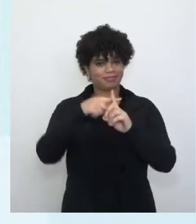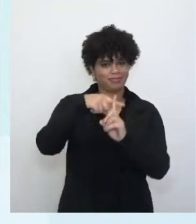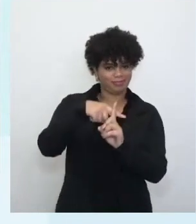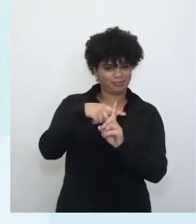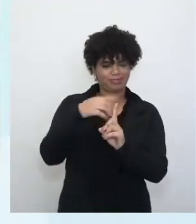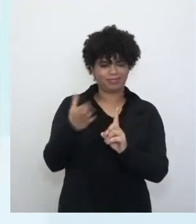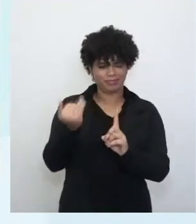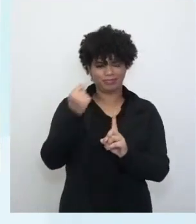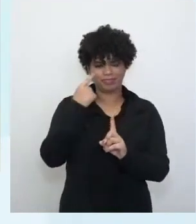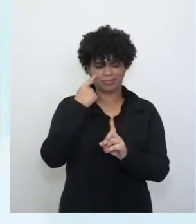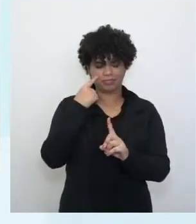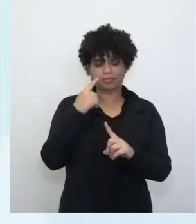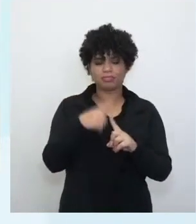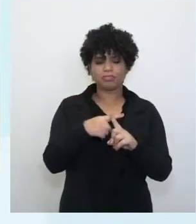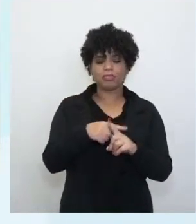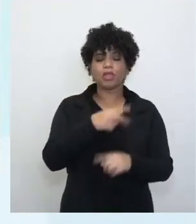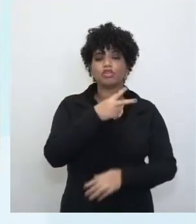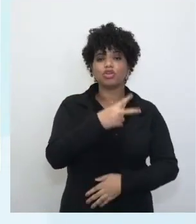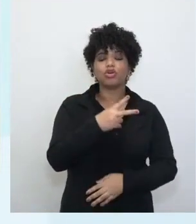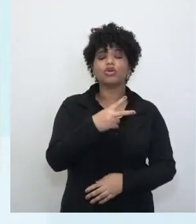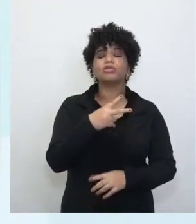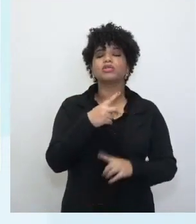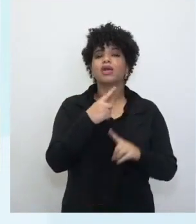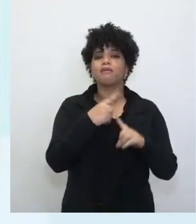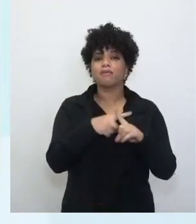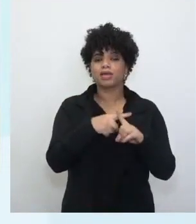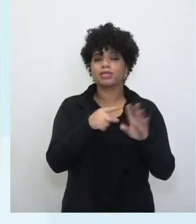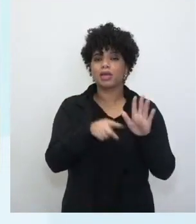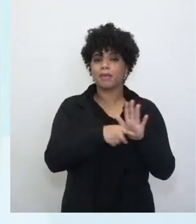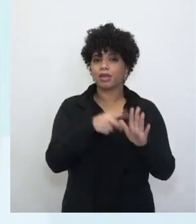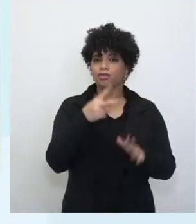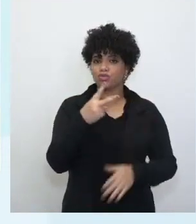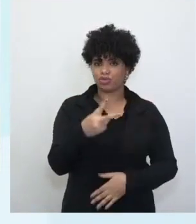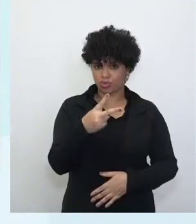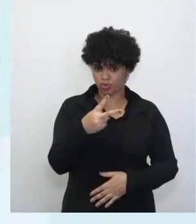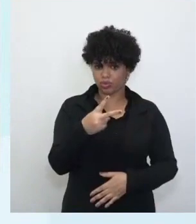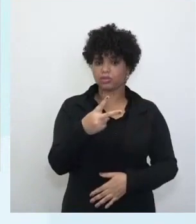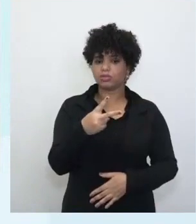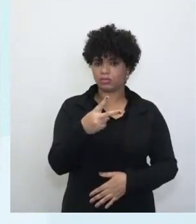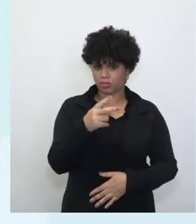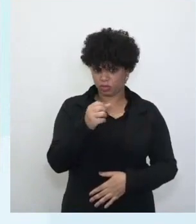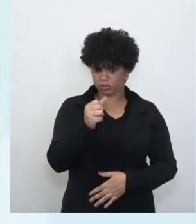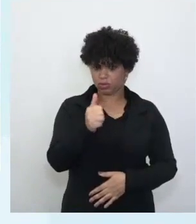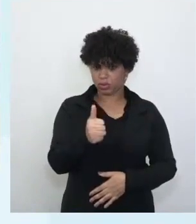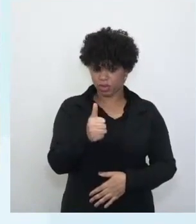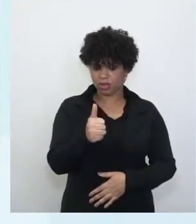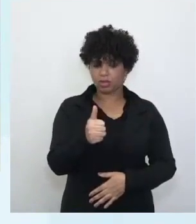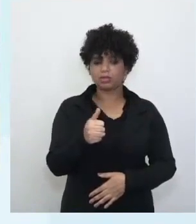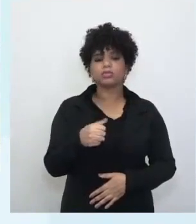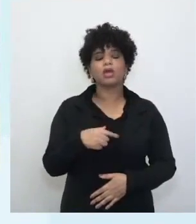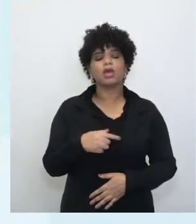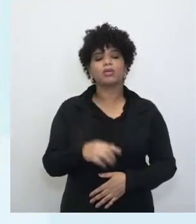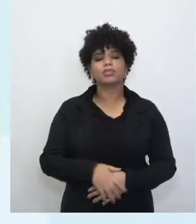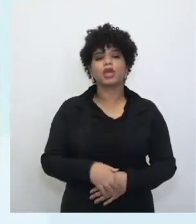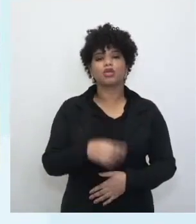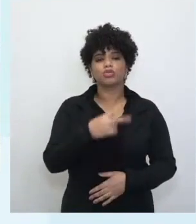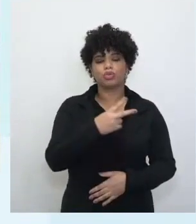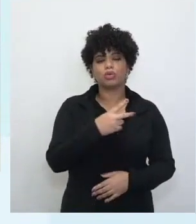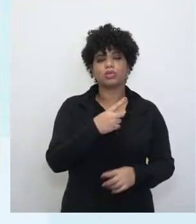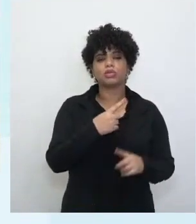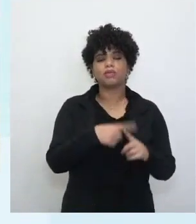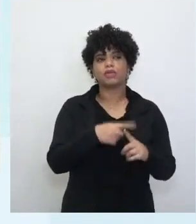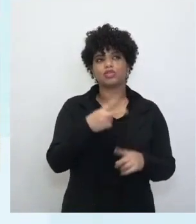pegar esse 2 e vai multiplicar pelo K, que é menos 2. Então, multiplicação, sinais diferentes, menos, 2 vezes